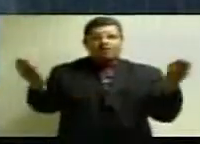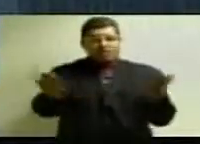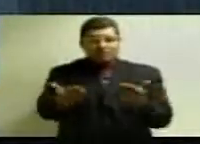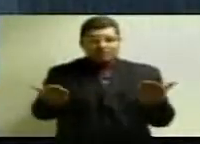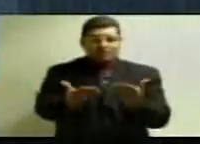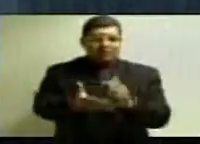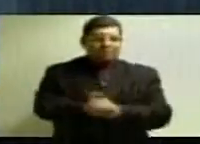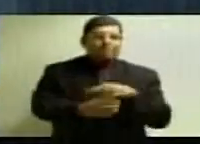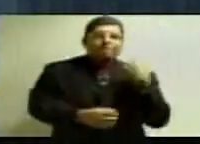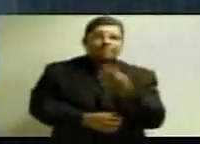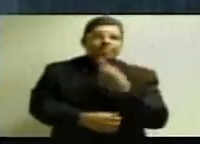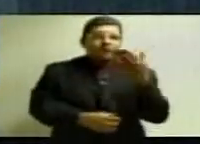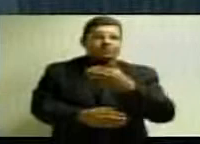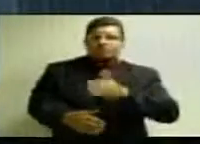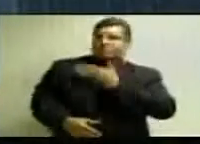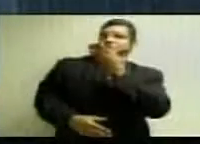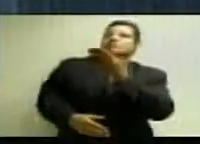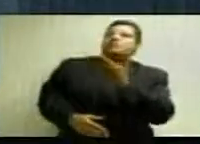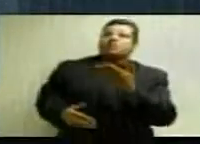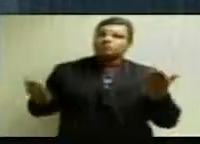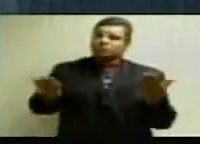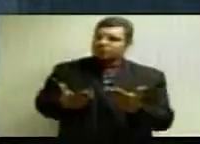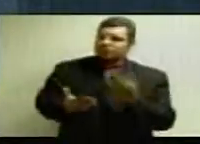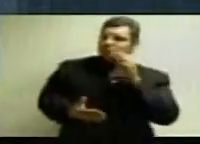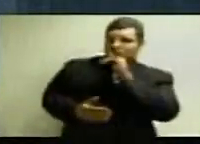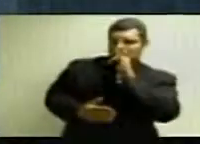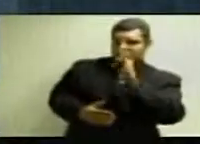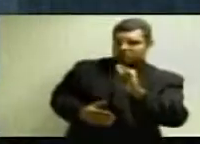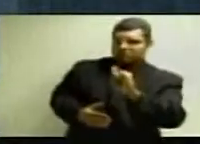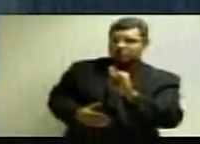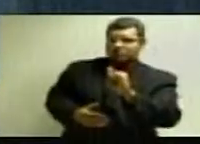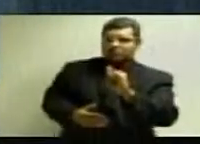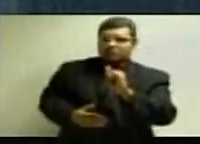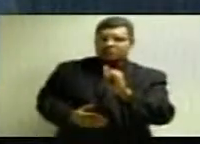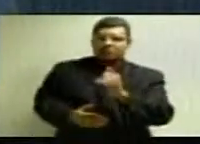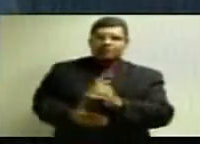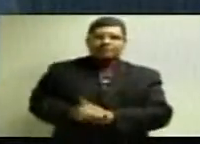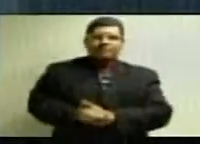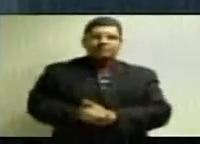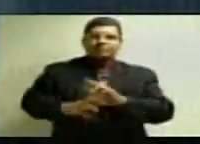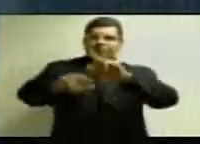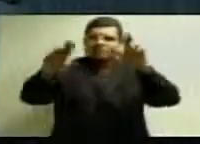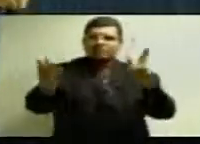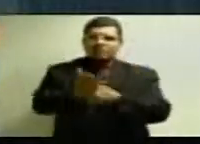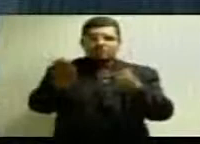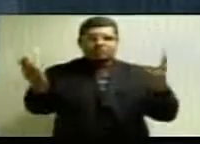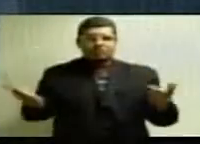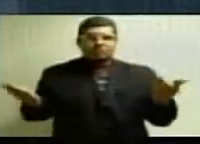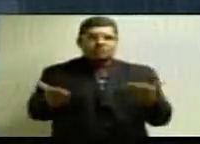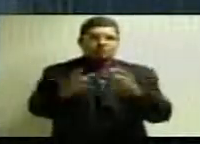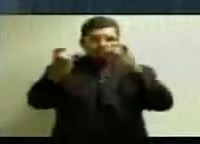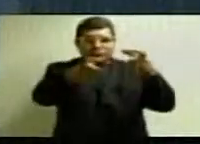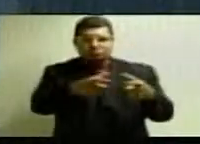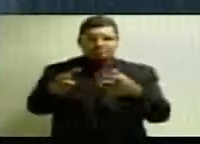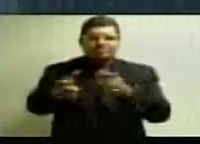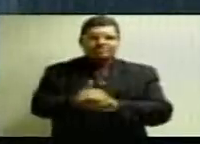hoje nós somos surpreendidos por uma matéria em todos os jornais